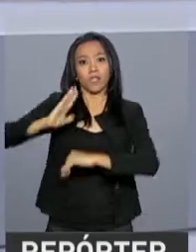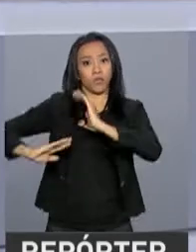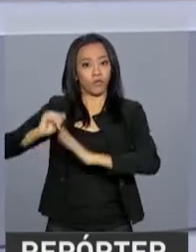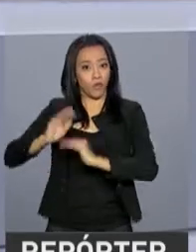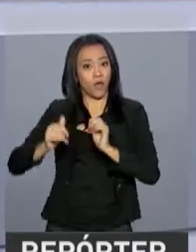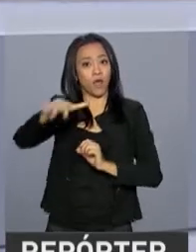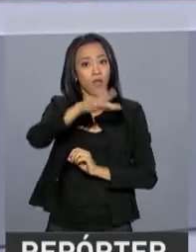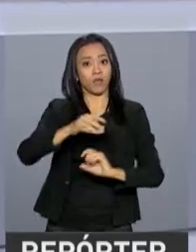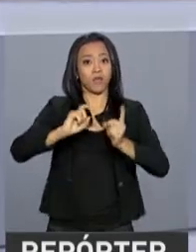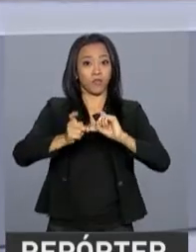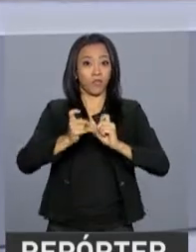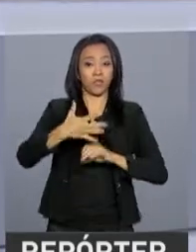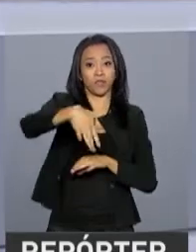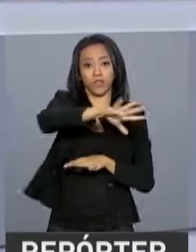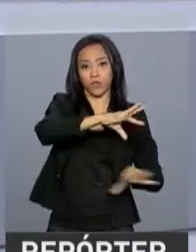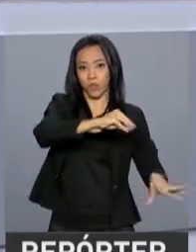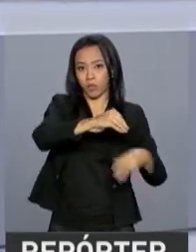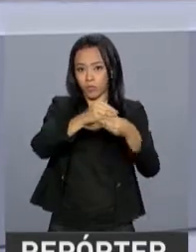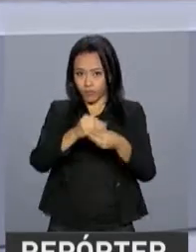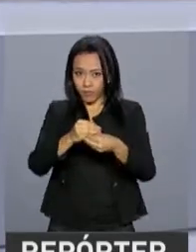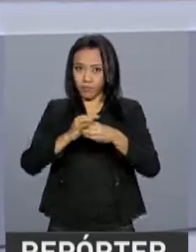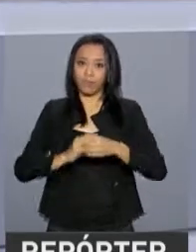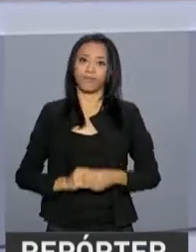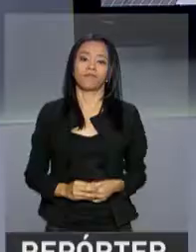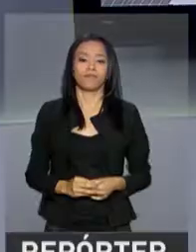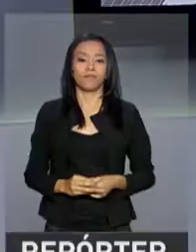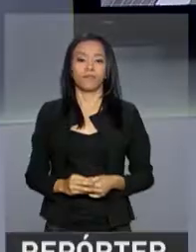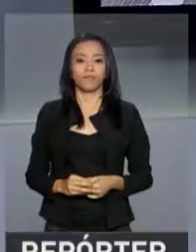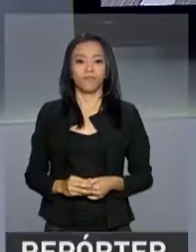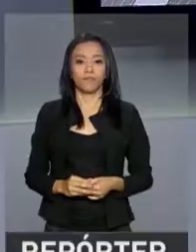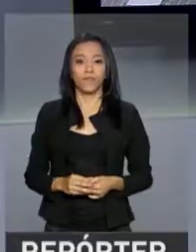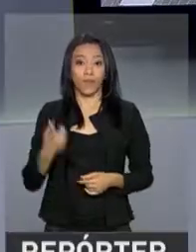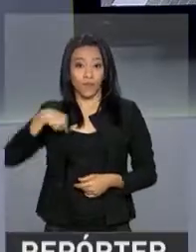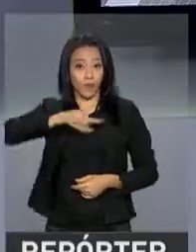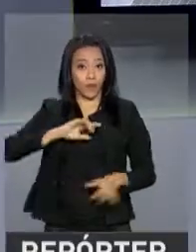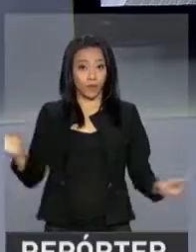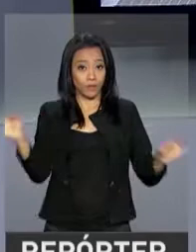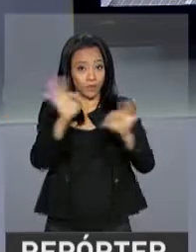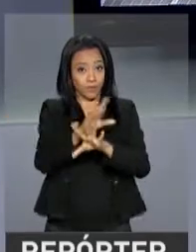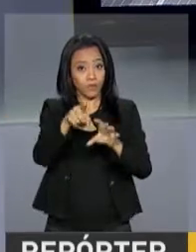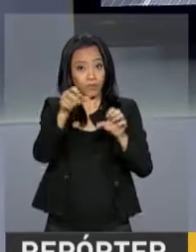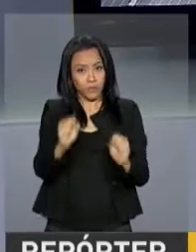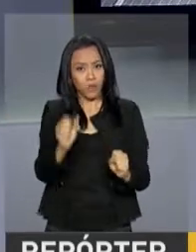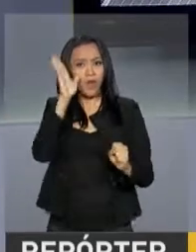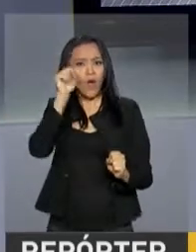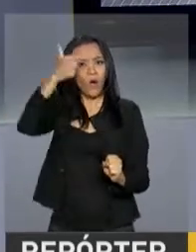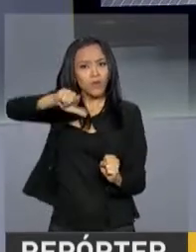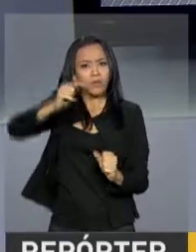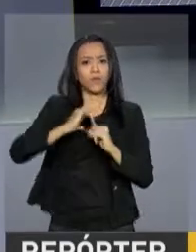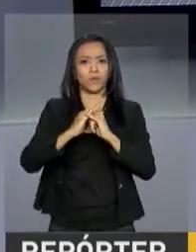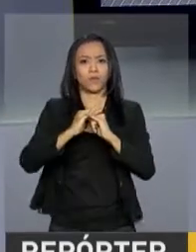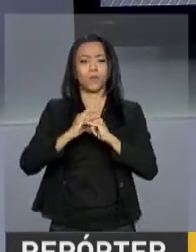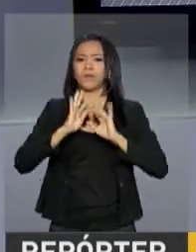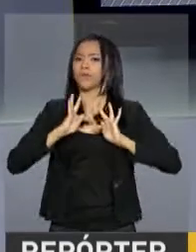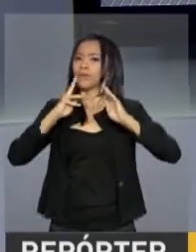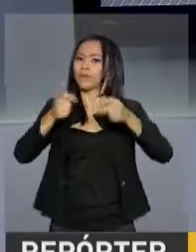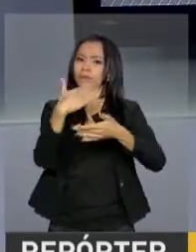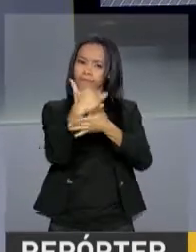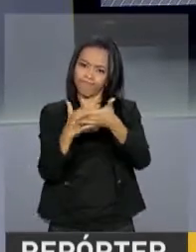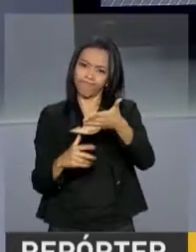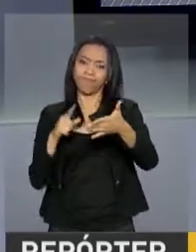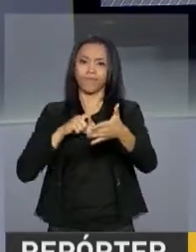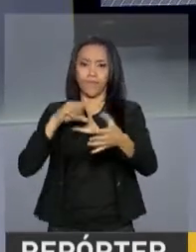administrativos e complementares nós ficamos por aqui você pode rever as reportagens no youtube